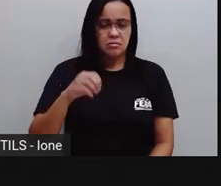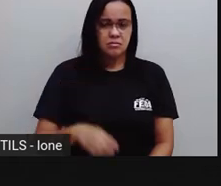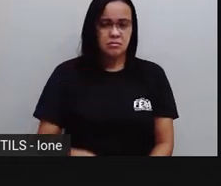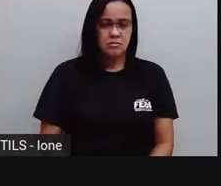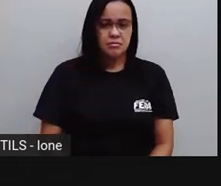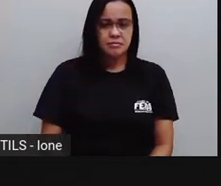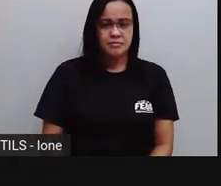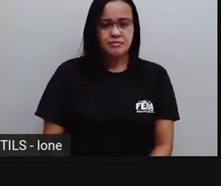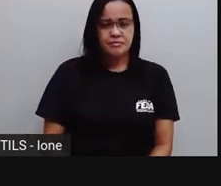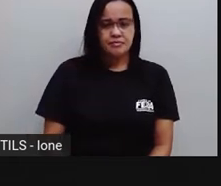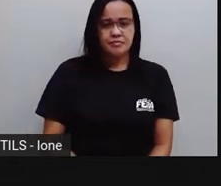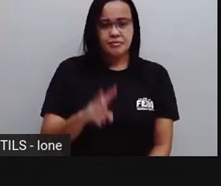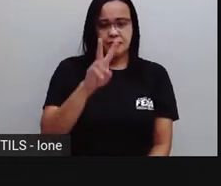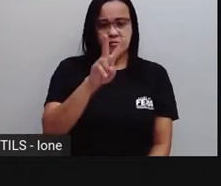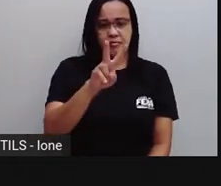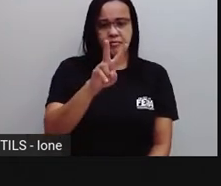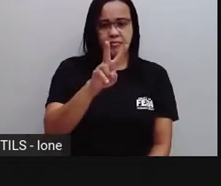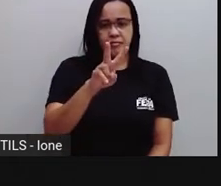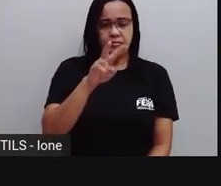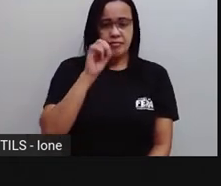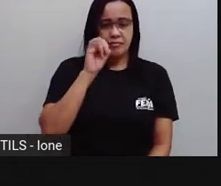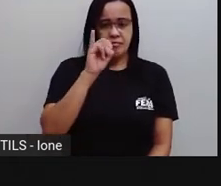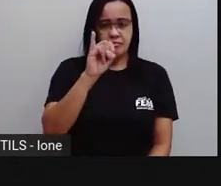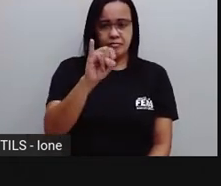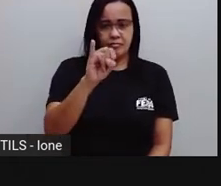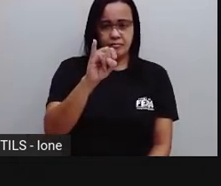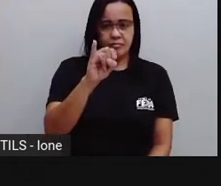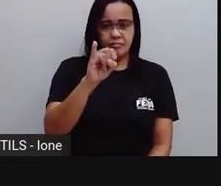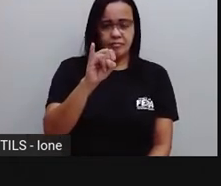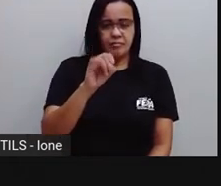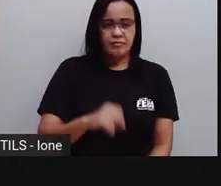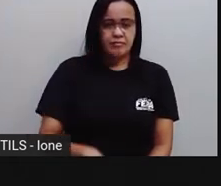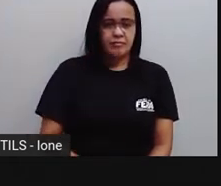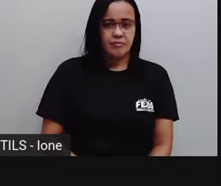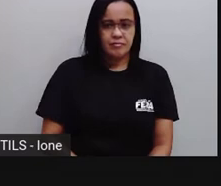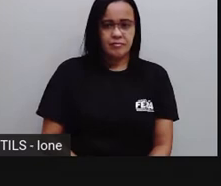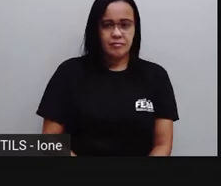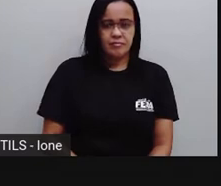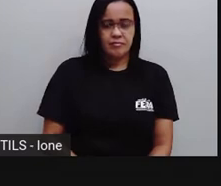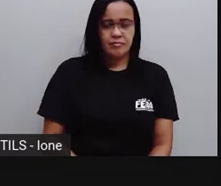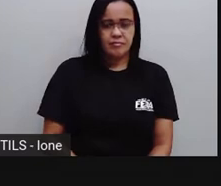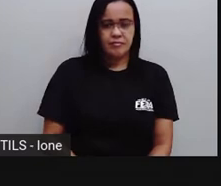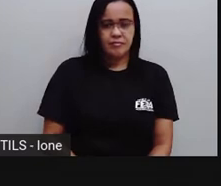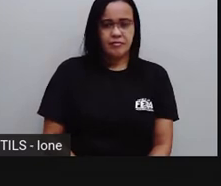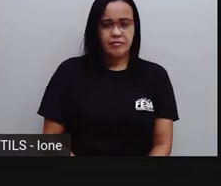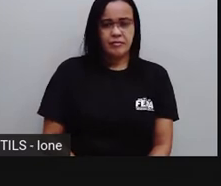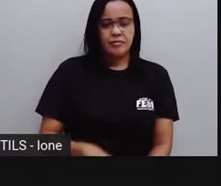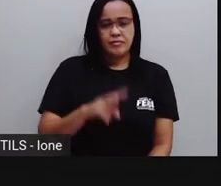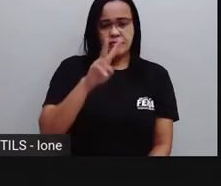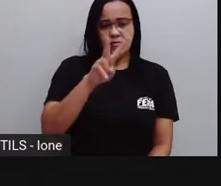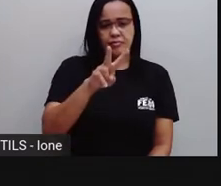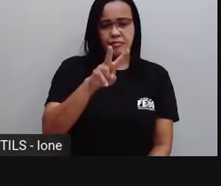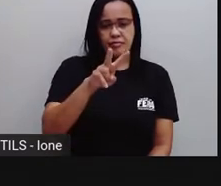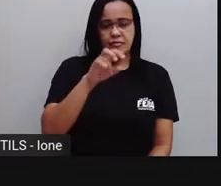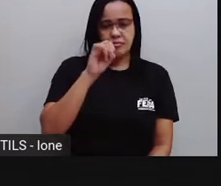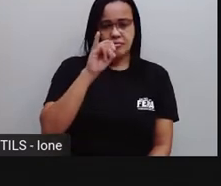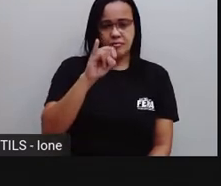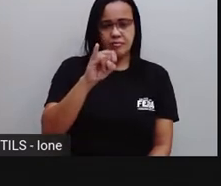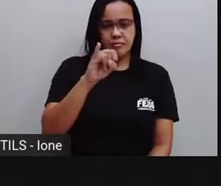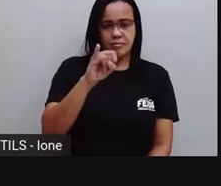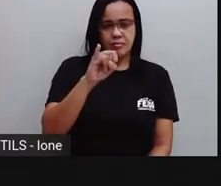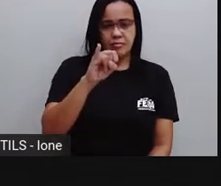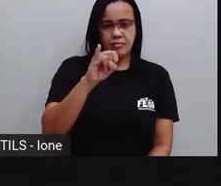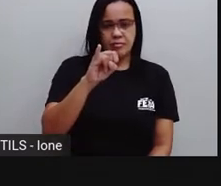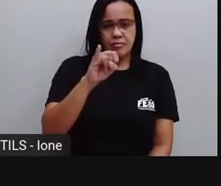lá ouvir E aí qual a primeira letra né Já botei a dica aqui do Z né então ó Vi é